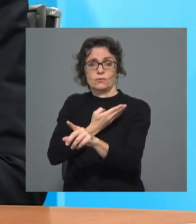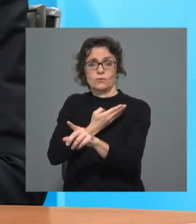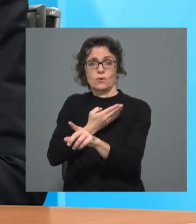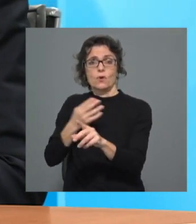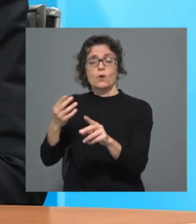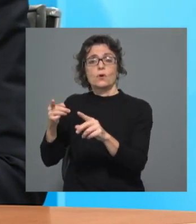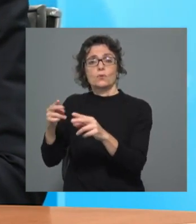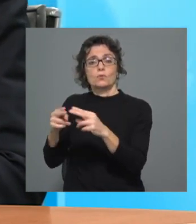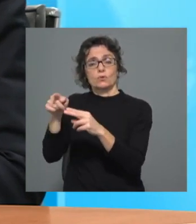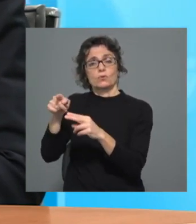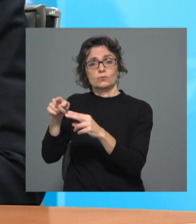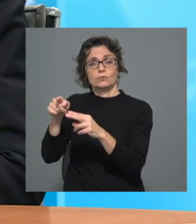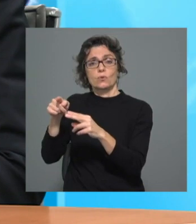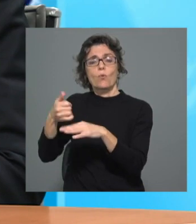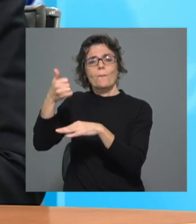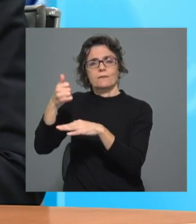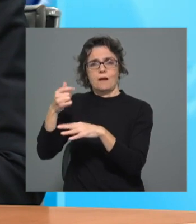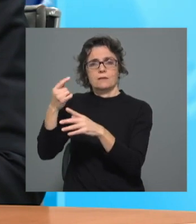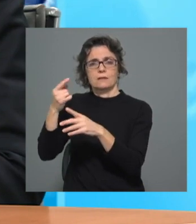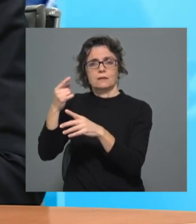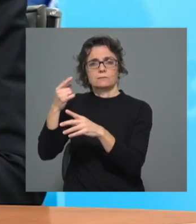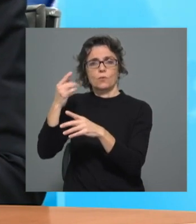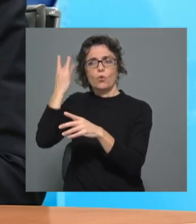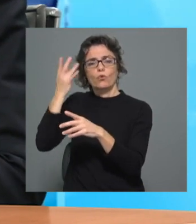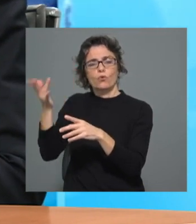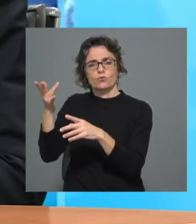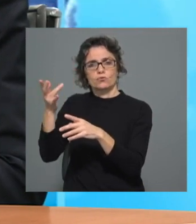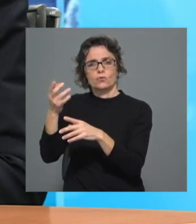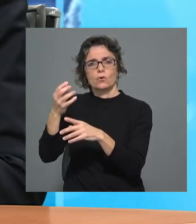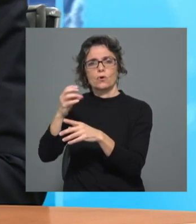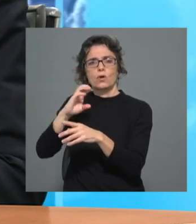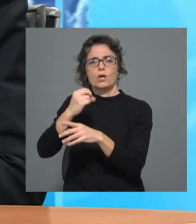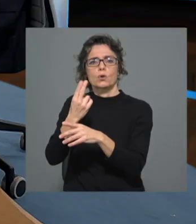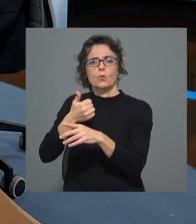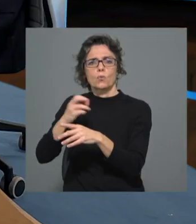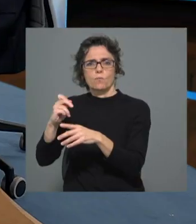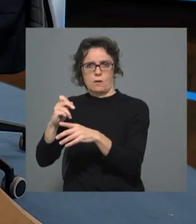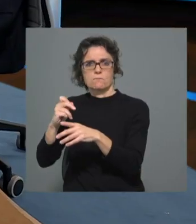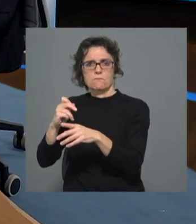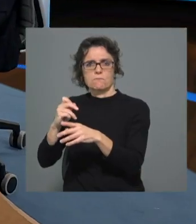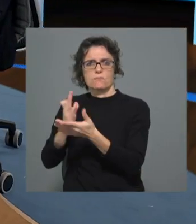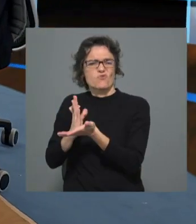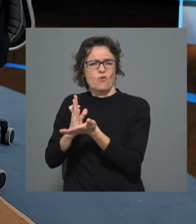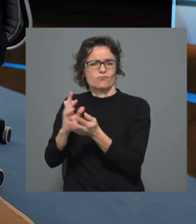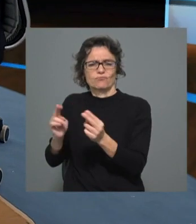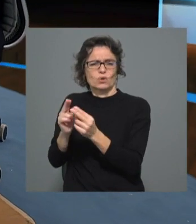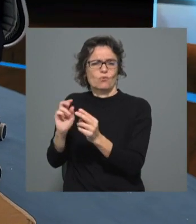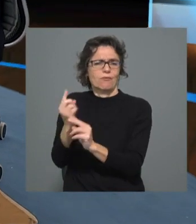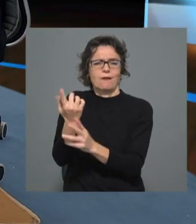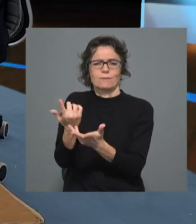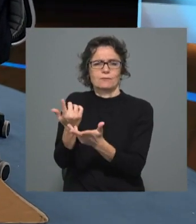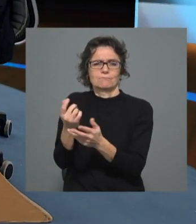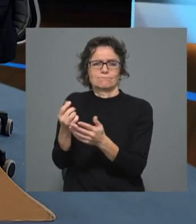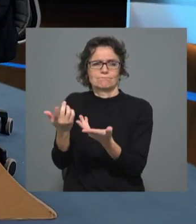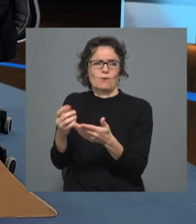o Patriarca Cirilo em Cuba. Mas foi uma espécie de quase só um aperto de